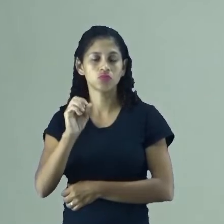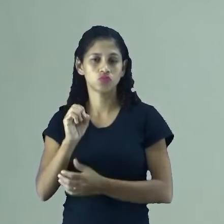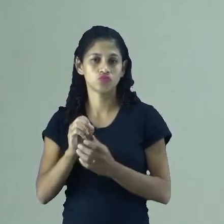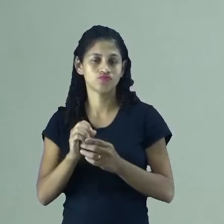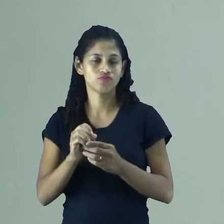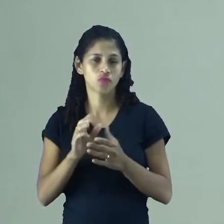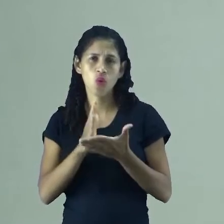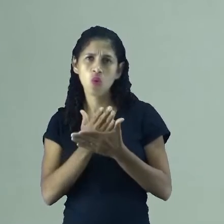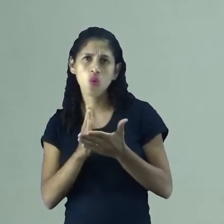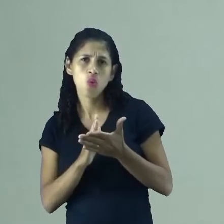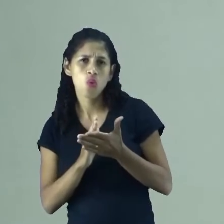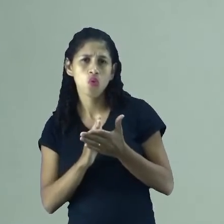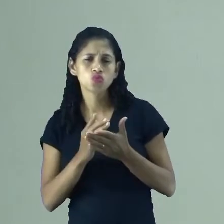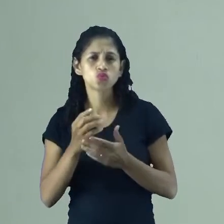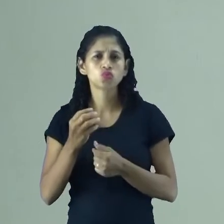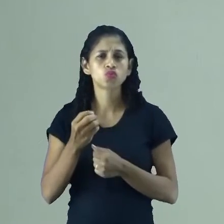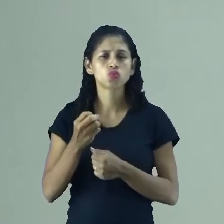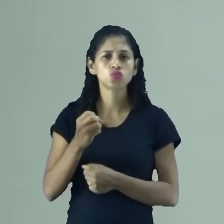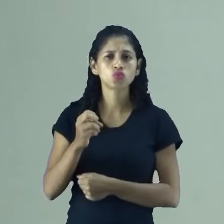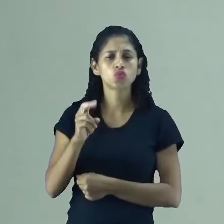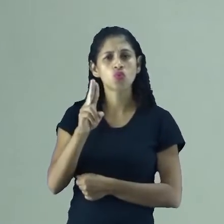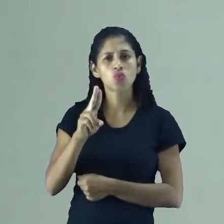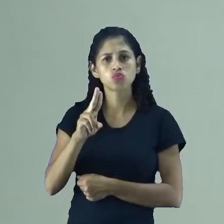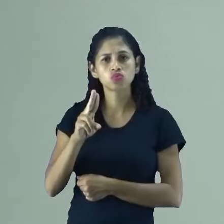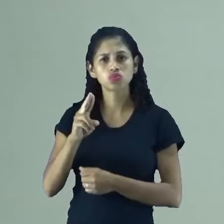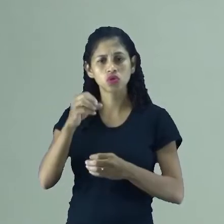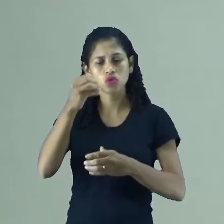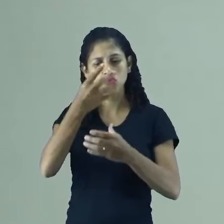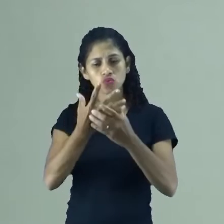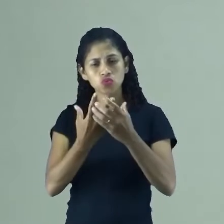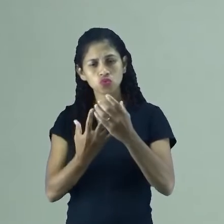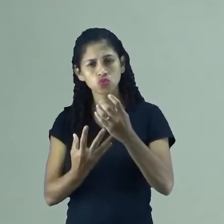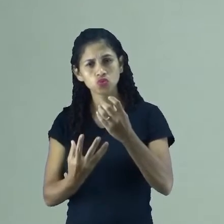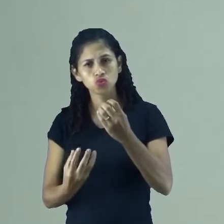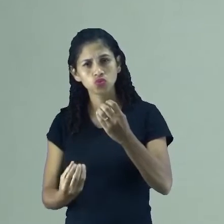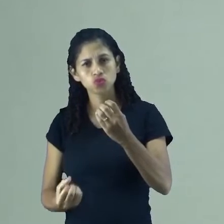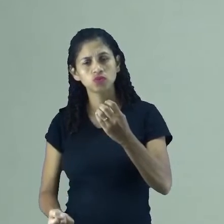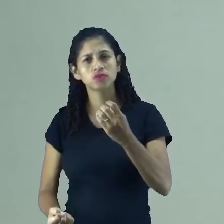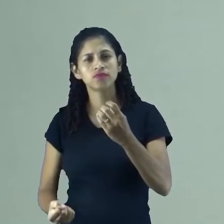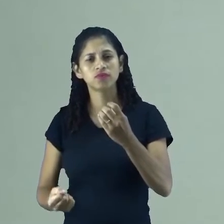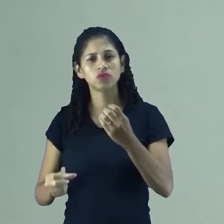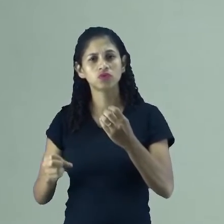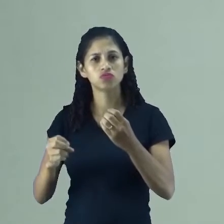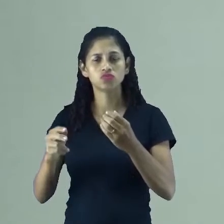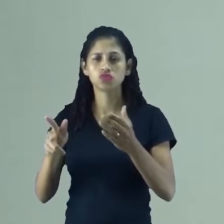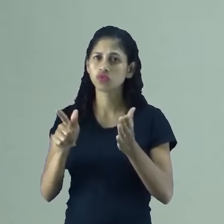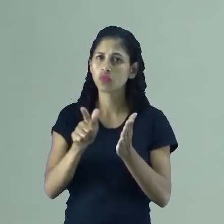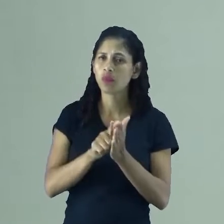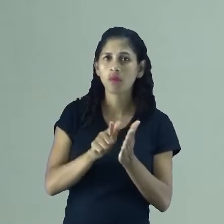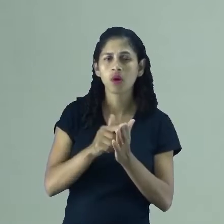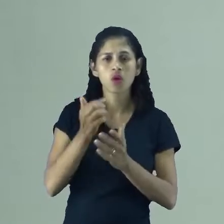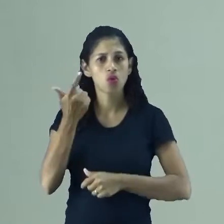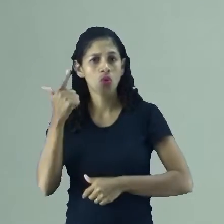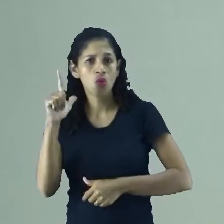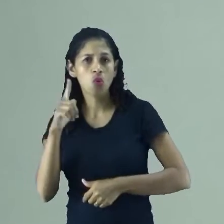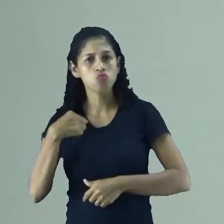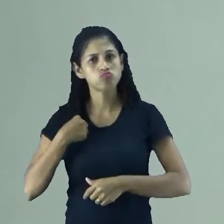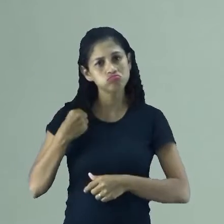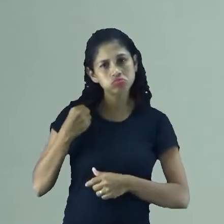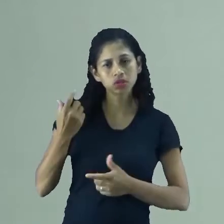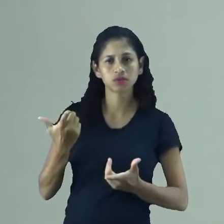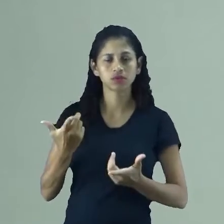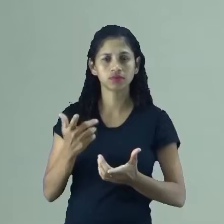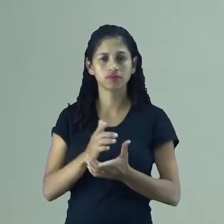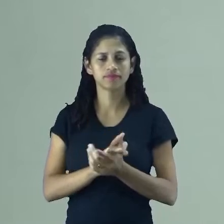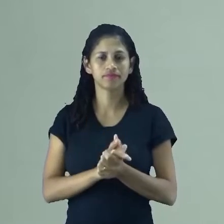mesmo. Mas de qualquer forma vai ficar retido dentro do papel ou dentro desse coador de pano vai ficar retido o pó na